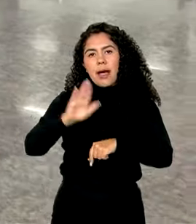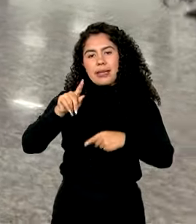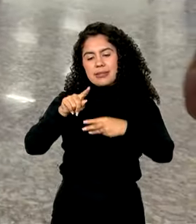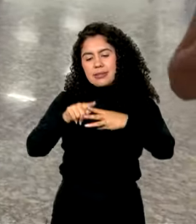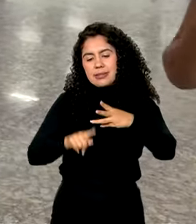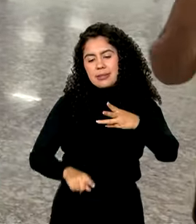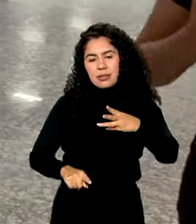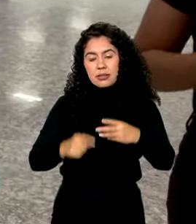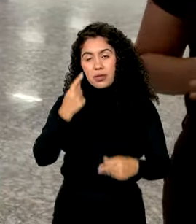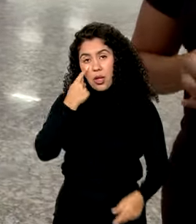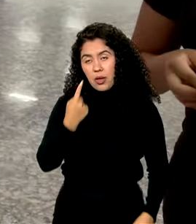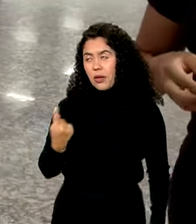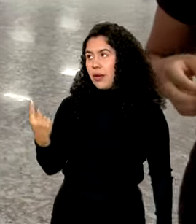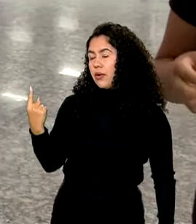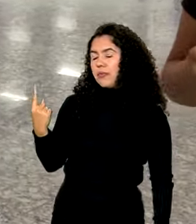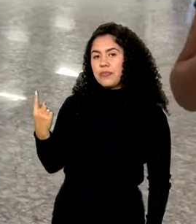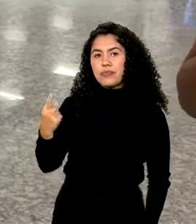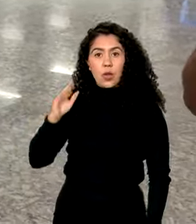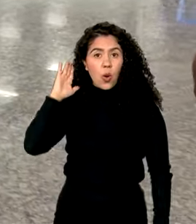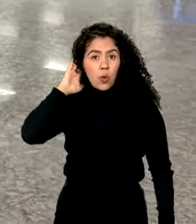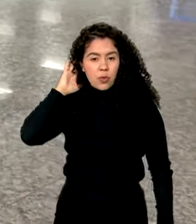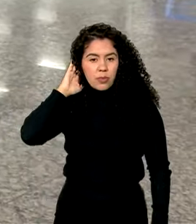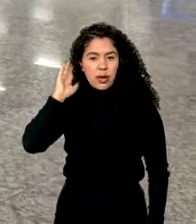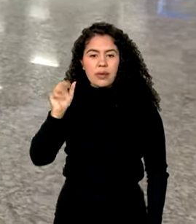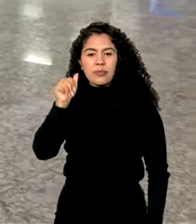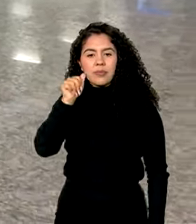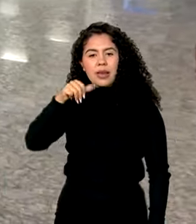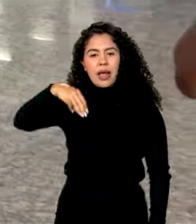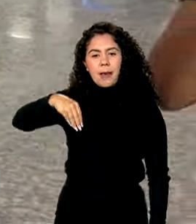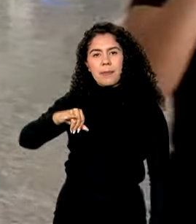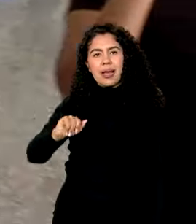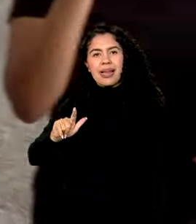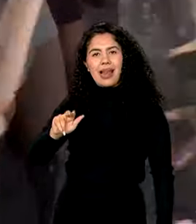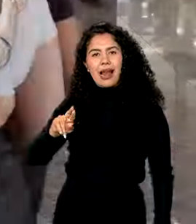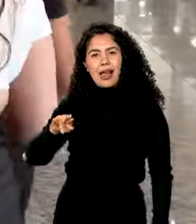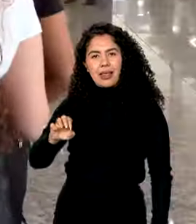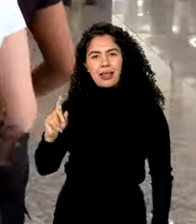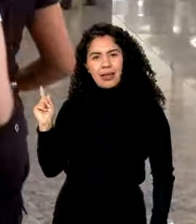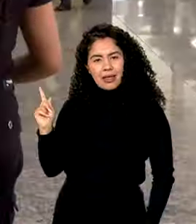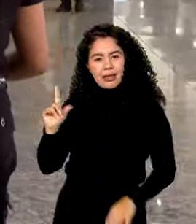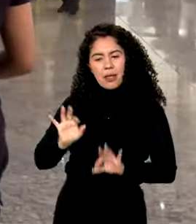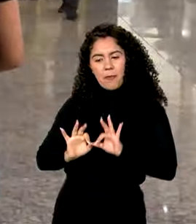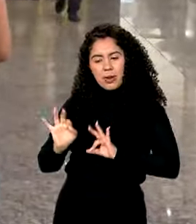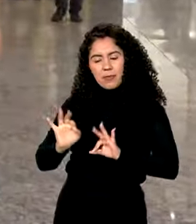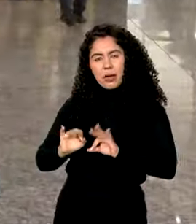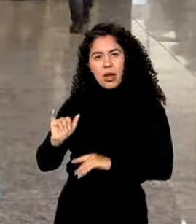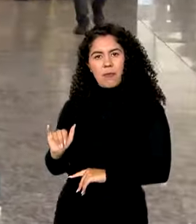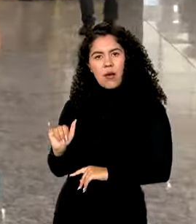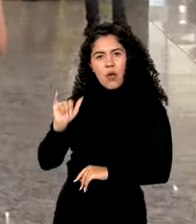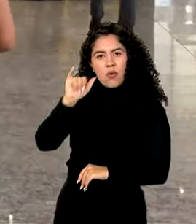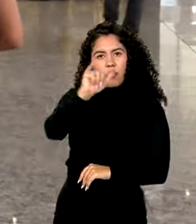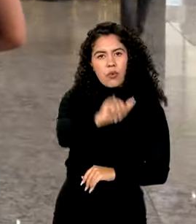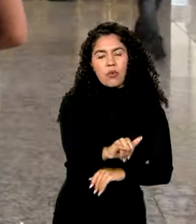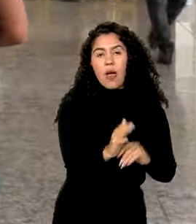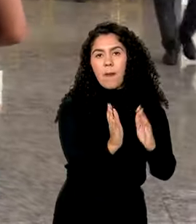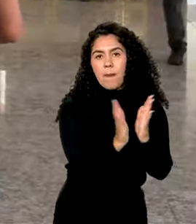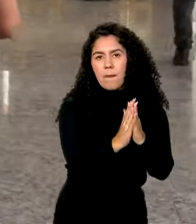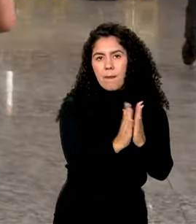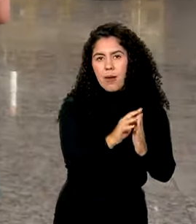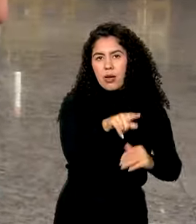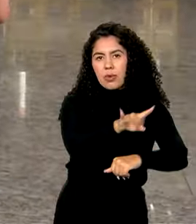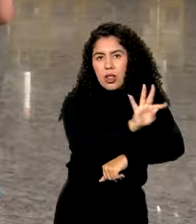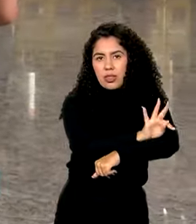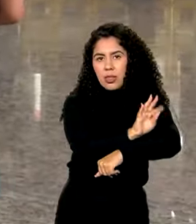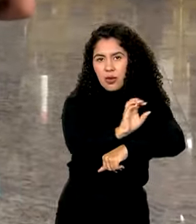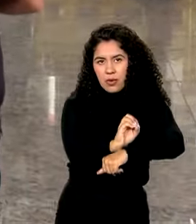Ótimo, viu? Em Cuiabá, a Mailane se prepara com a família para retornar para casa em Palmas, Tocantins. Há